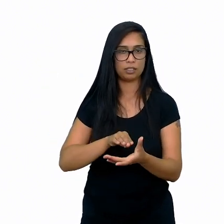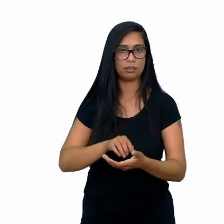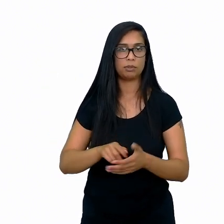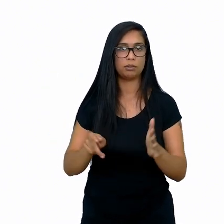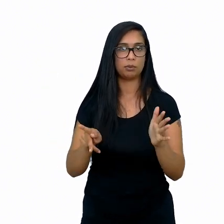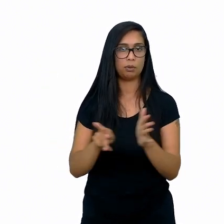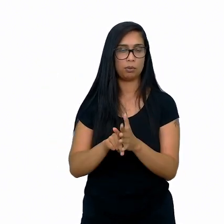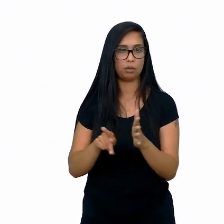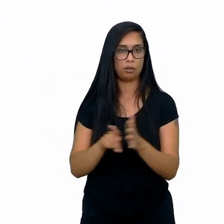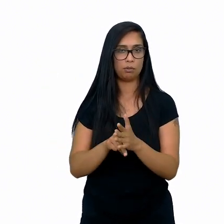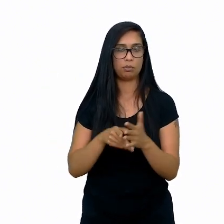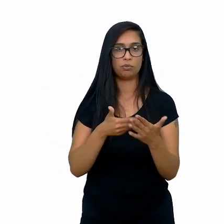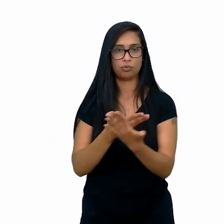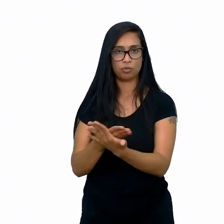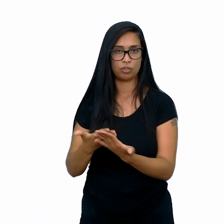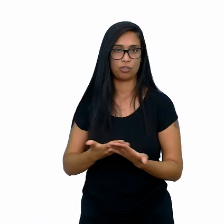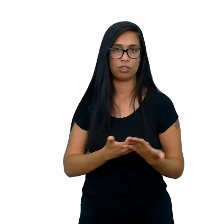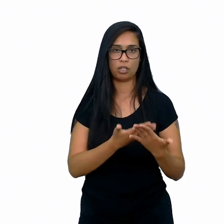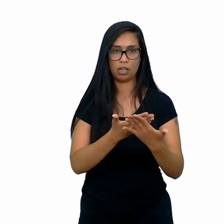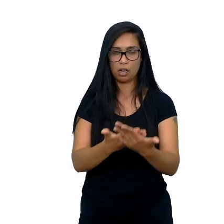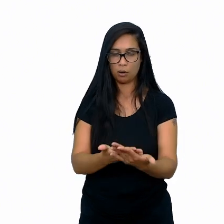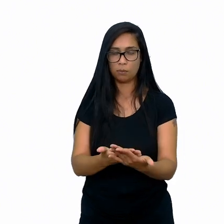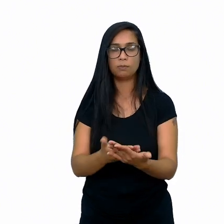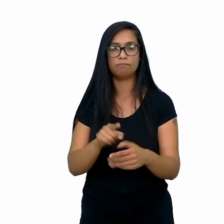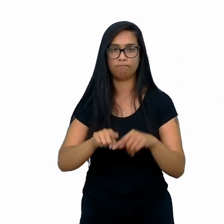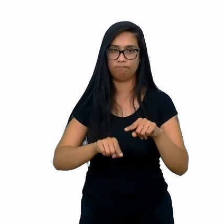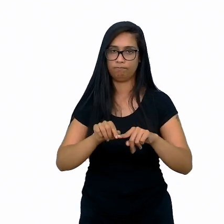fundamentais, que constam aqui,